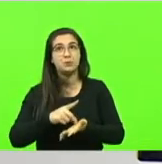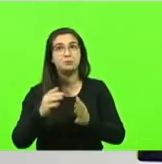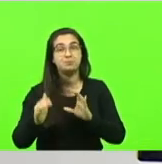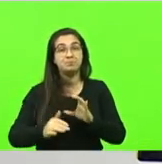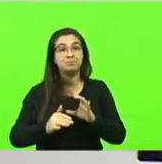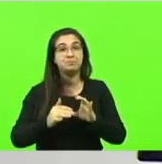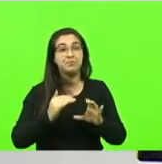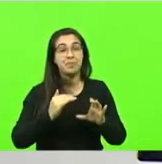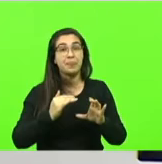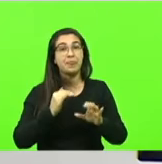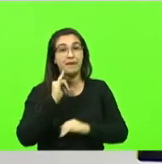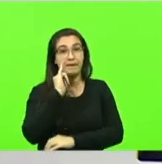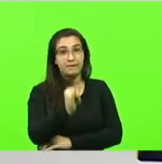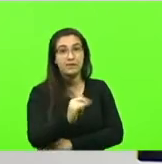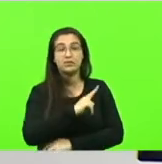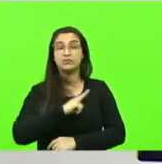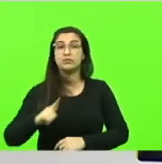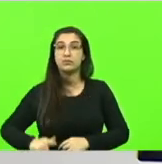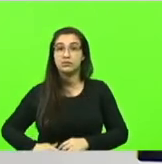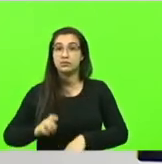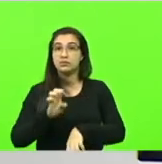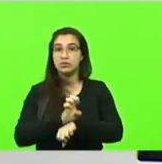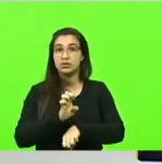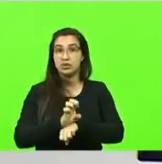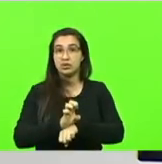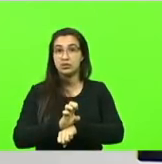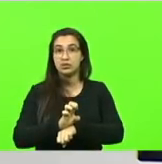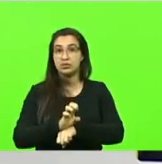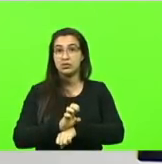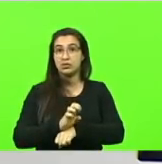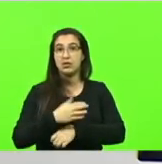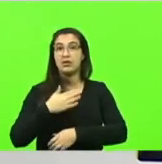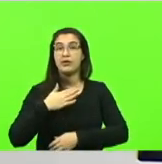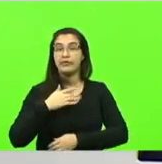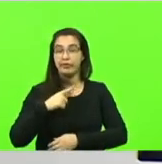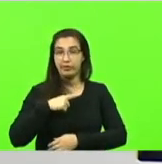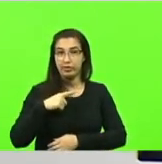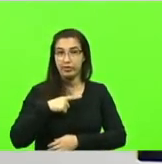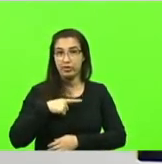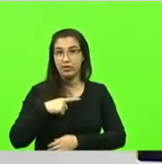governo do Estado. As minhas fontes são boas.